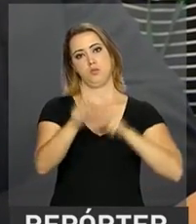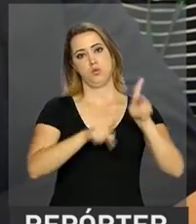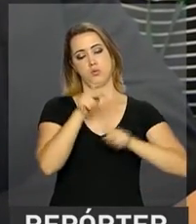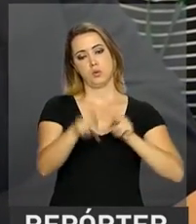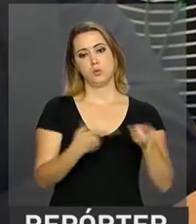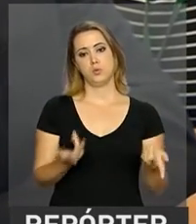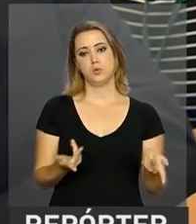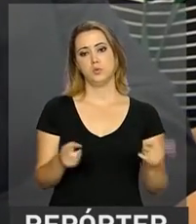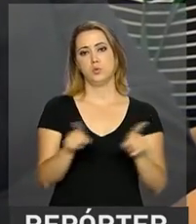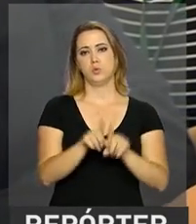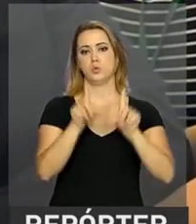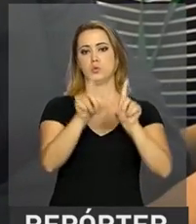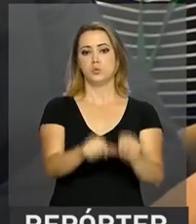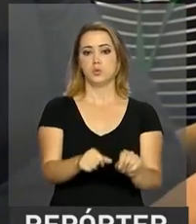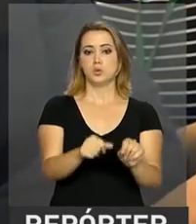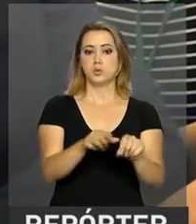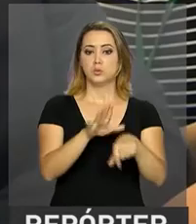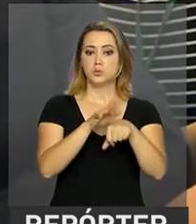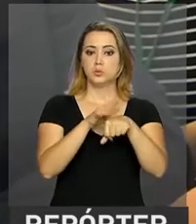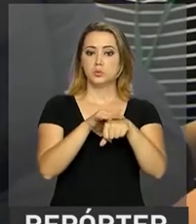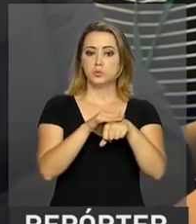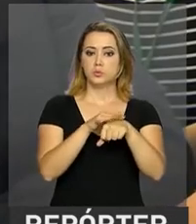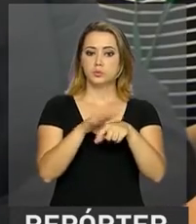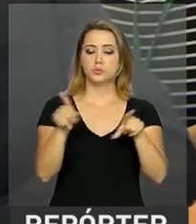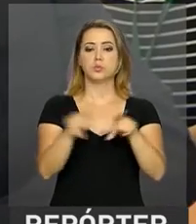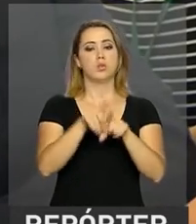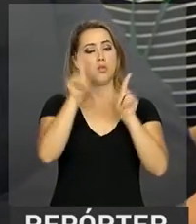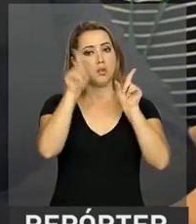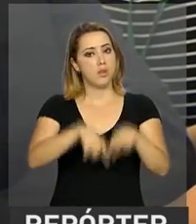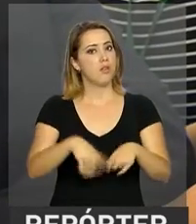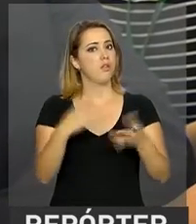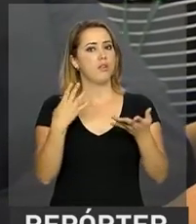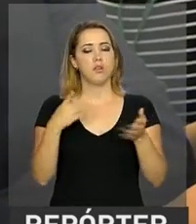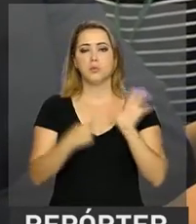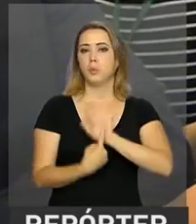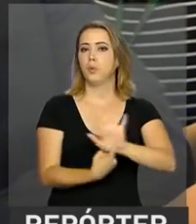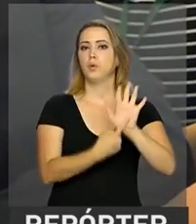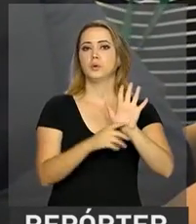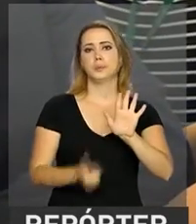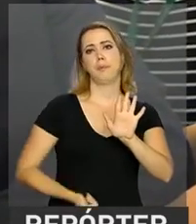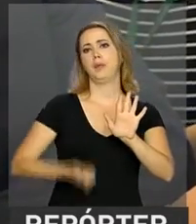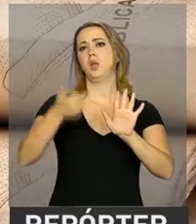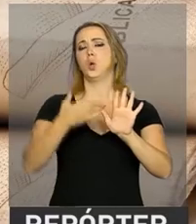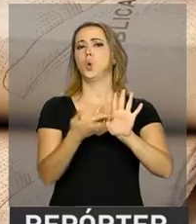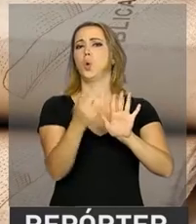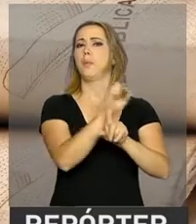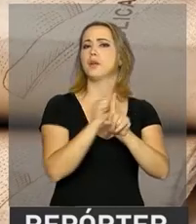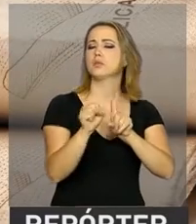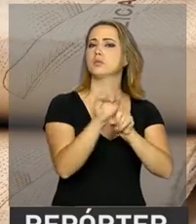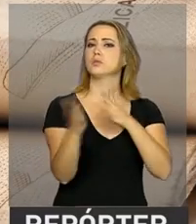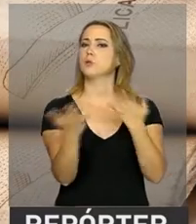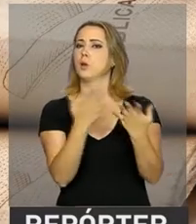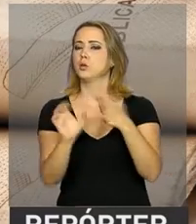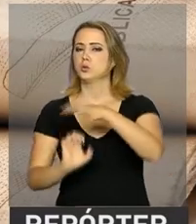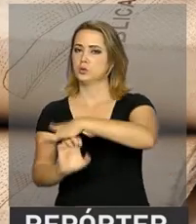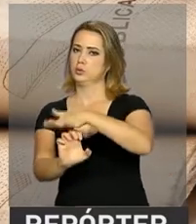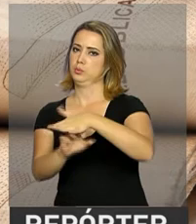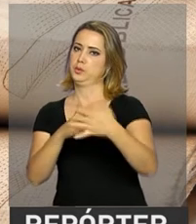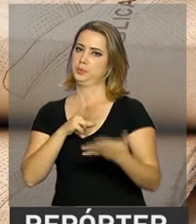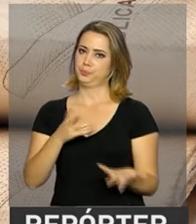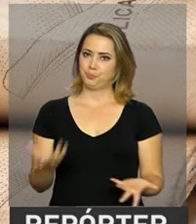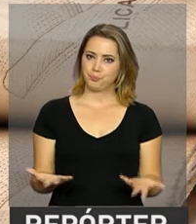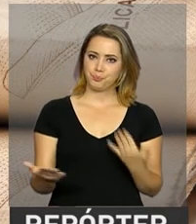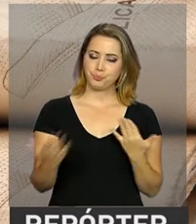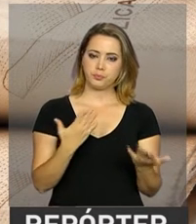número de doenças é um projeto claramente tem um impacto social modo que o impacto privado o bnds também vai ampliar